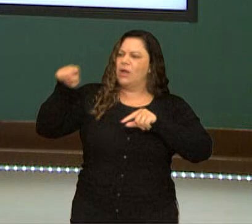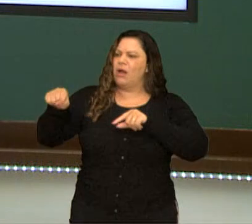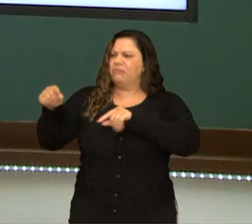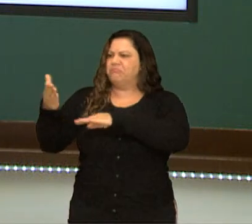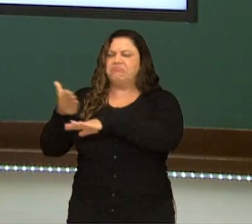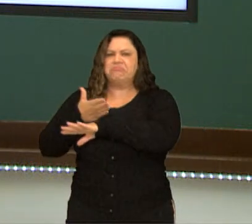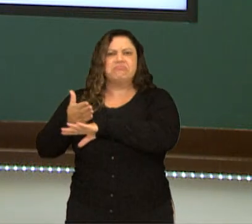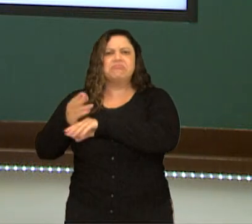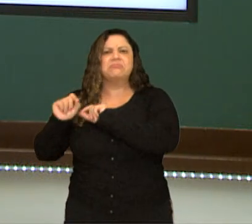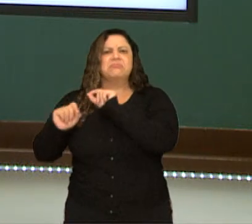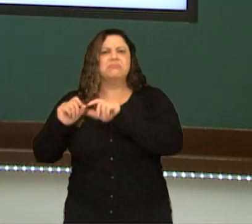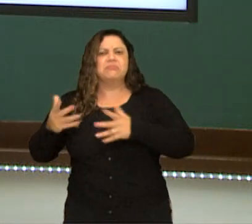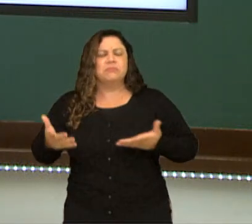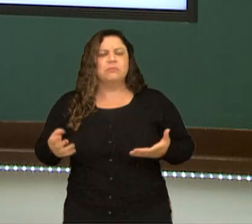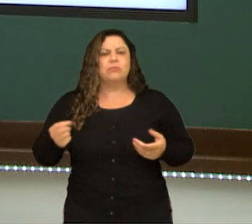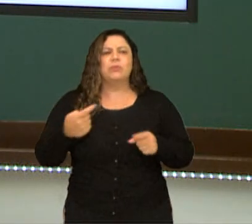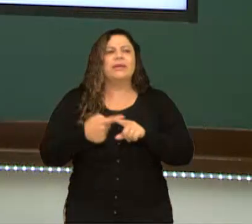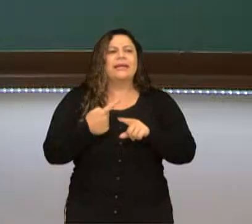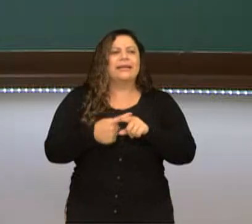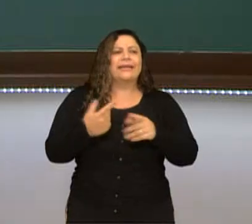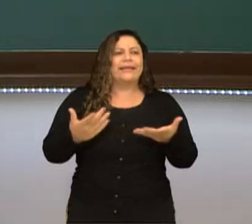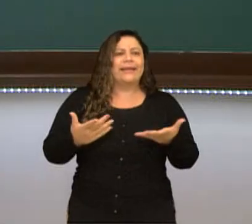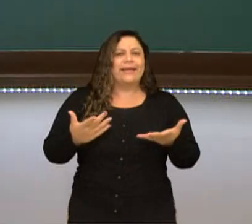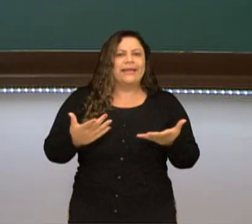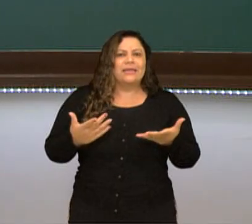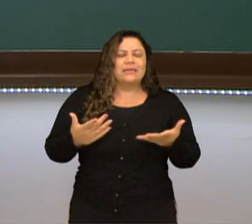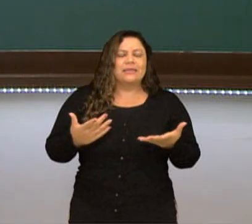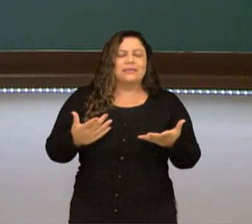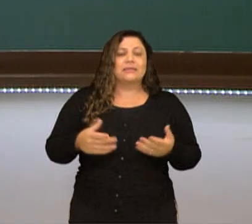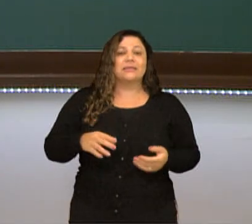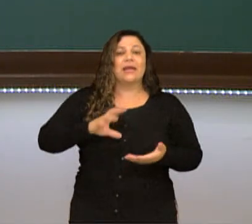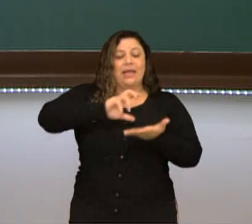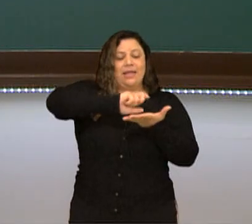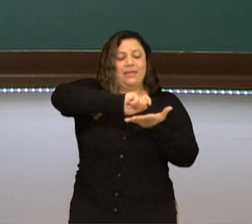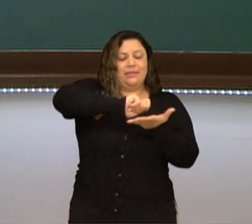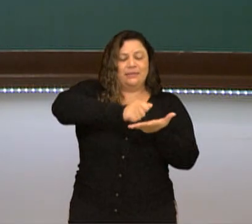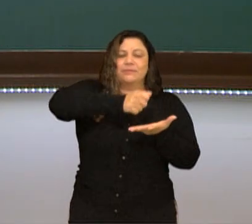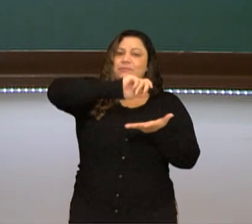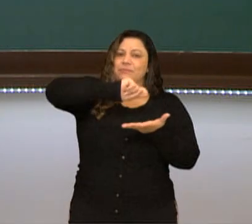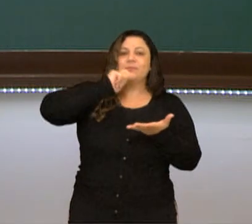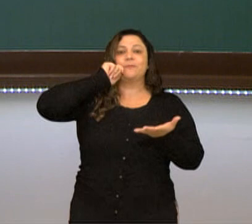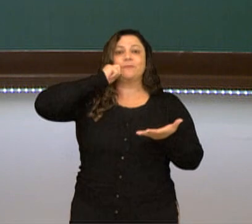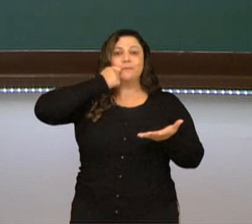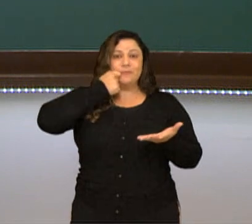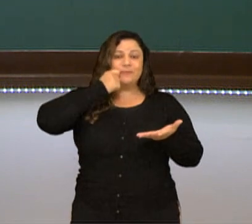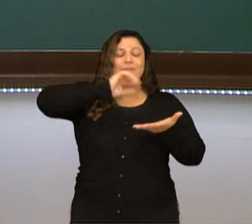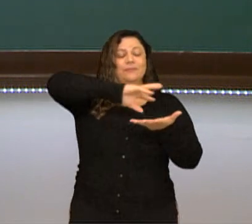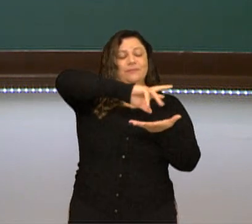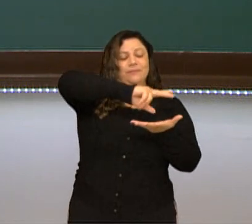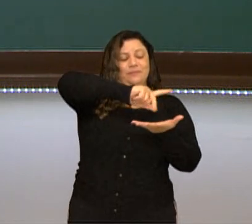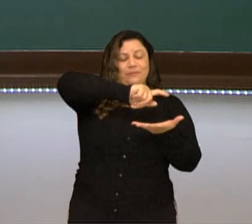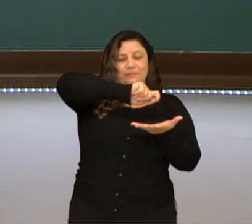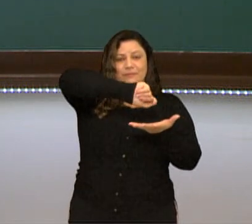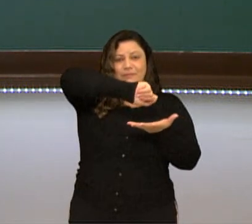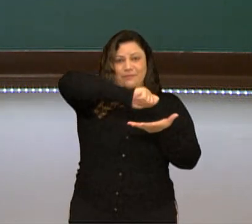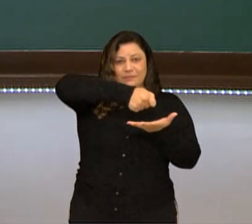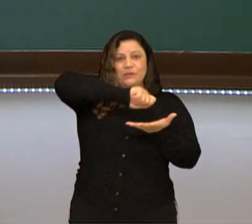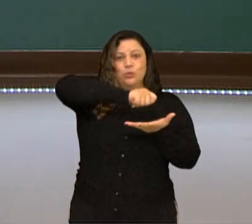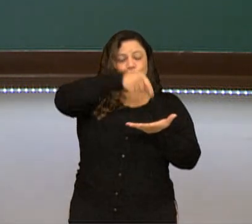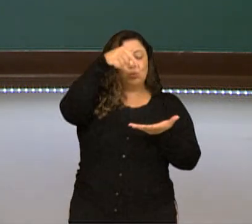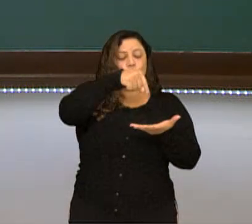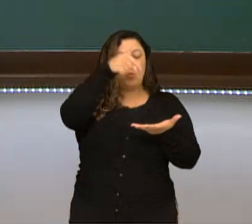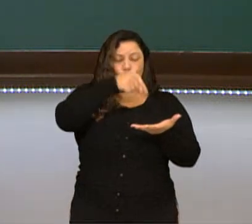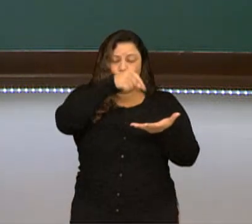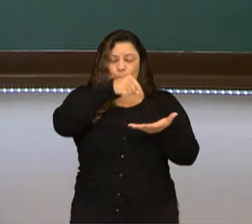clarinha. Qual é a razão, professor? A razão que o limão que você espremeu aqui, o sumo do limão que você espremeu em uma